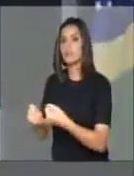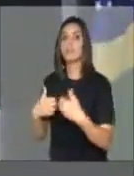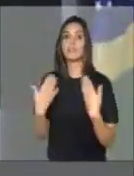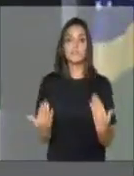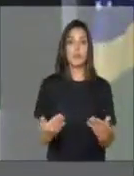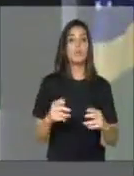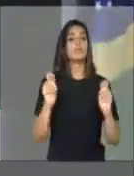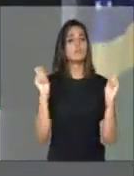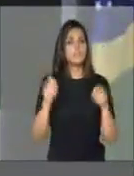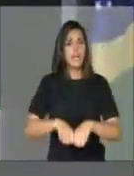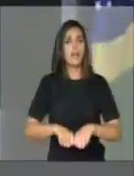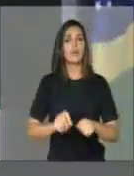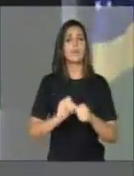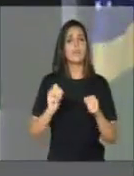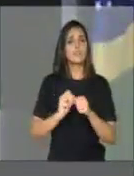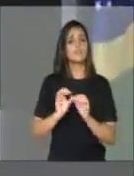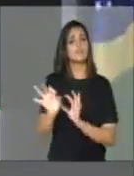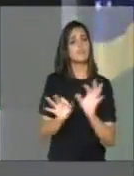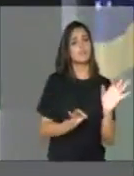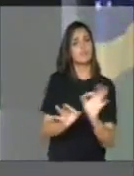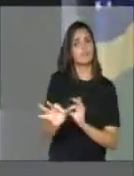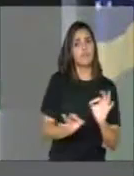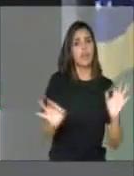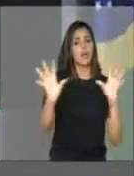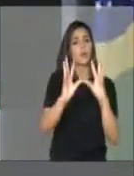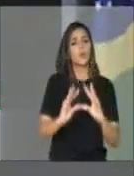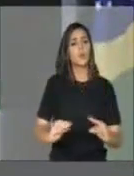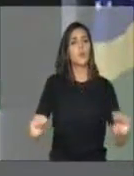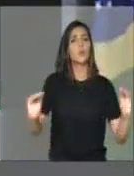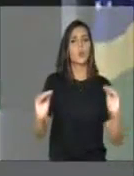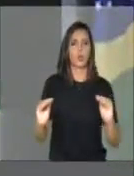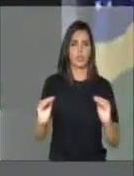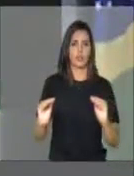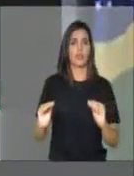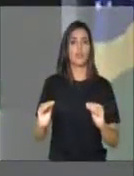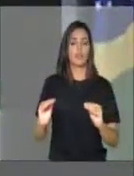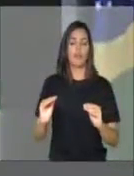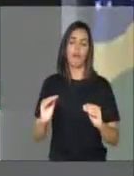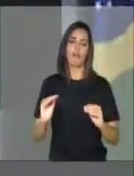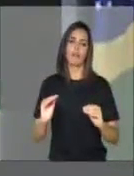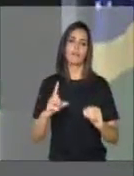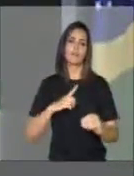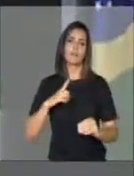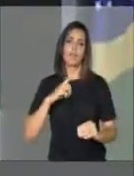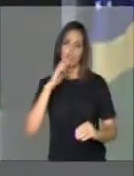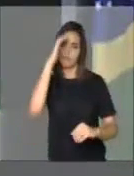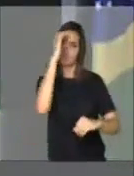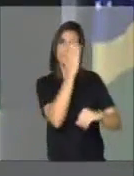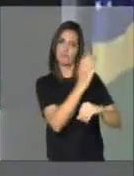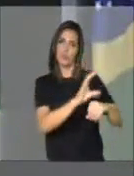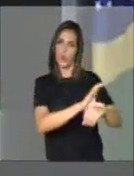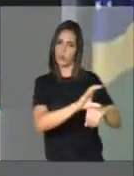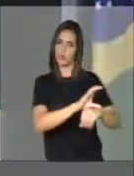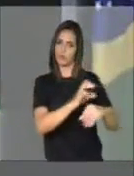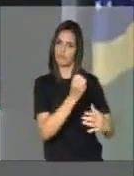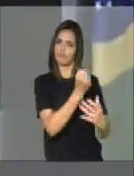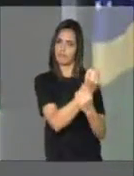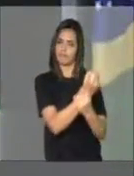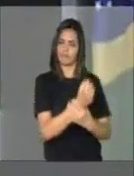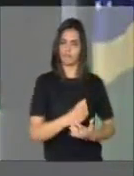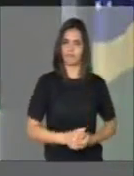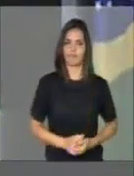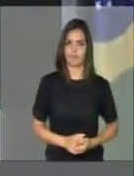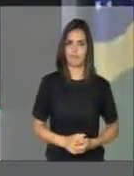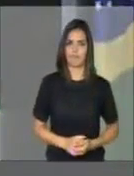plenamente passível de ser realizada pelo legislador entre distintos interesses constitucionalmente protegidos, como, por um